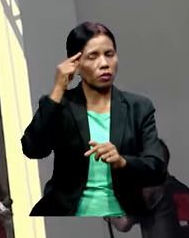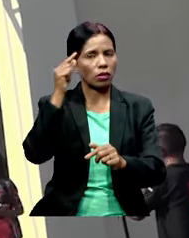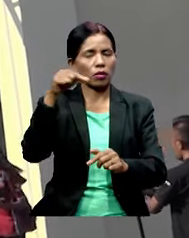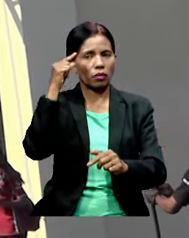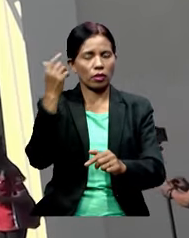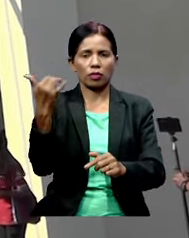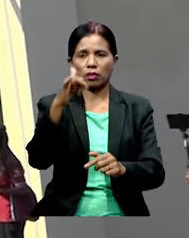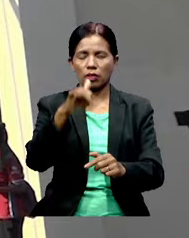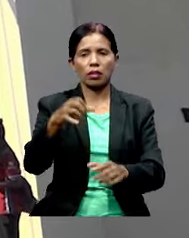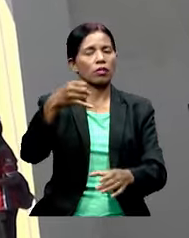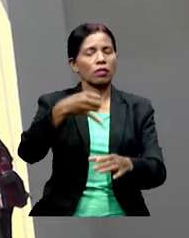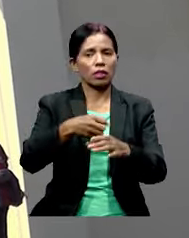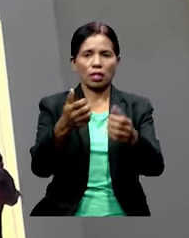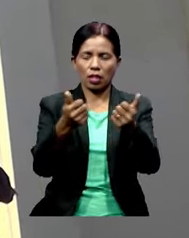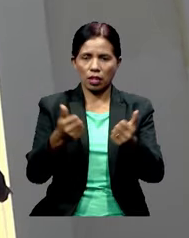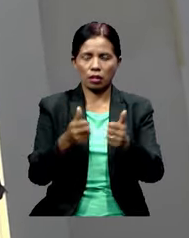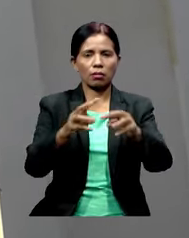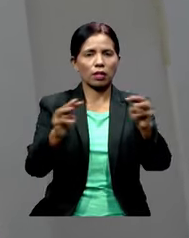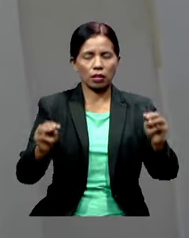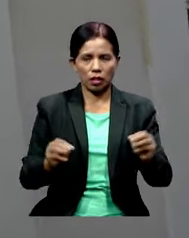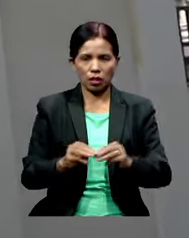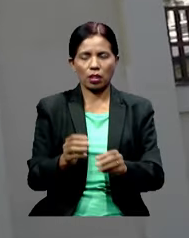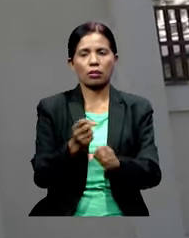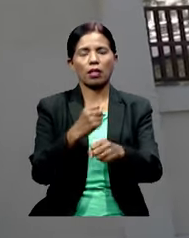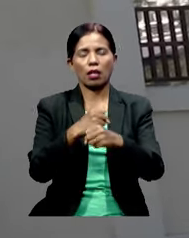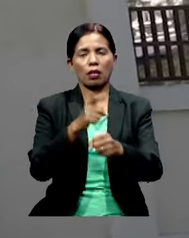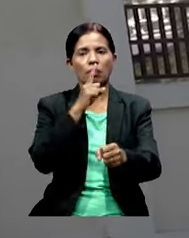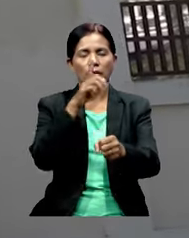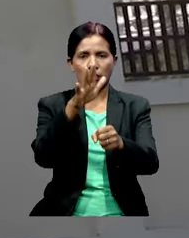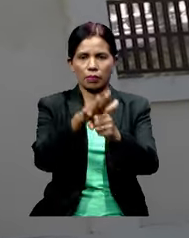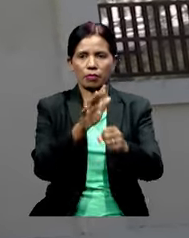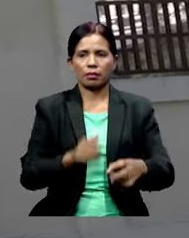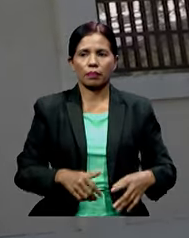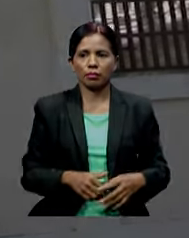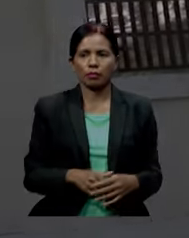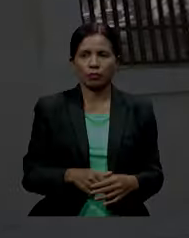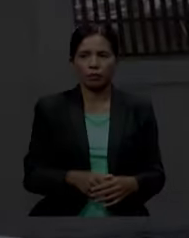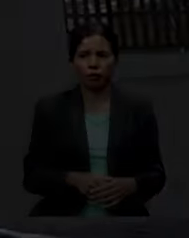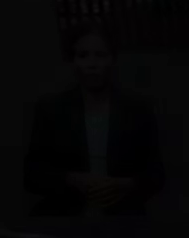governante Sira NB envolve o arte marcial no arte ritual atual juramento. João Carlos David Gonçalves, GMN.